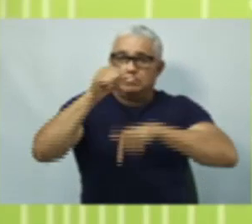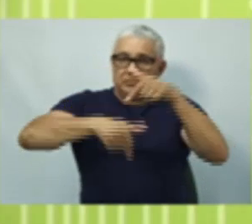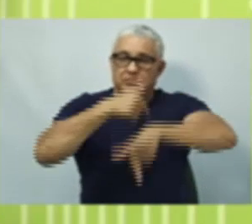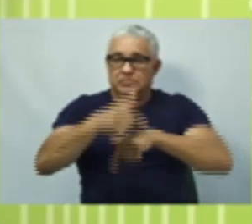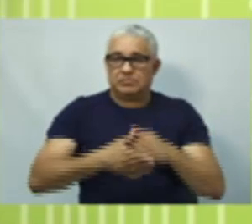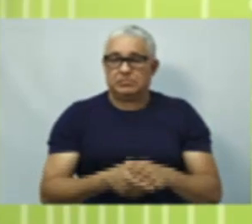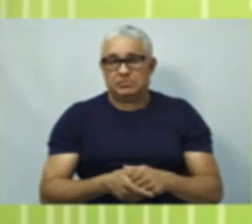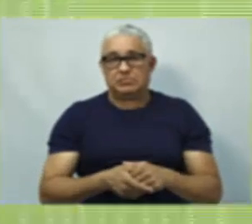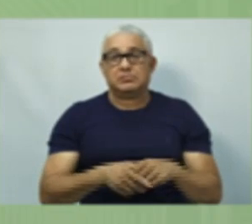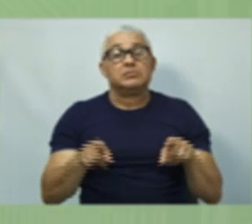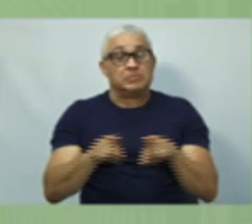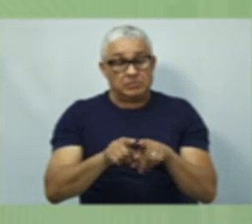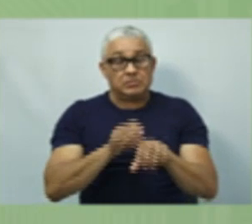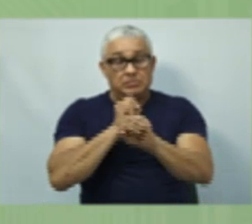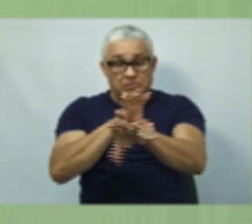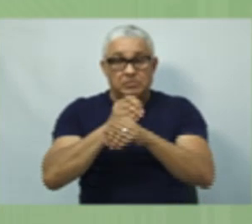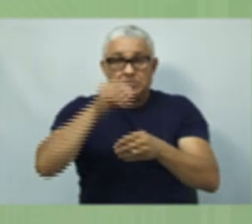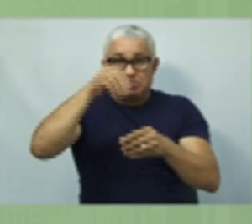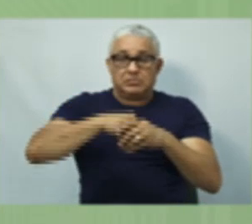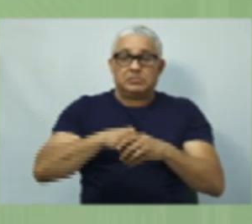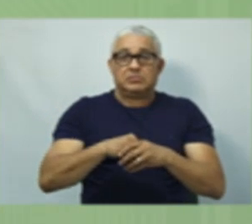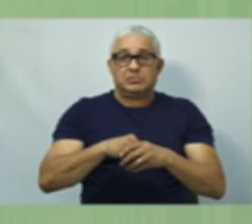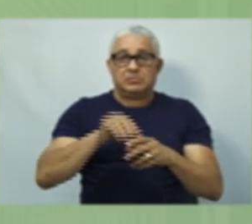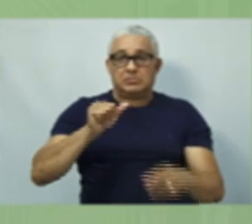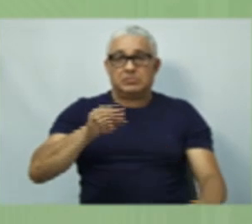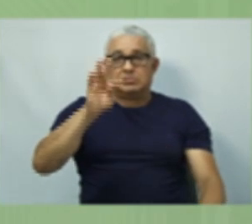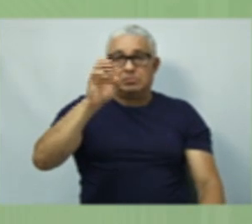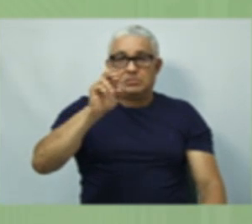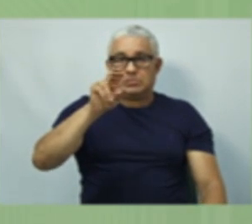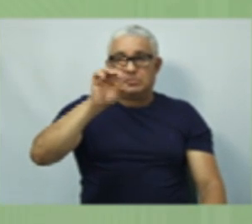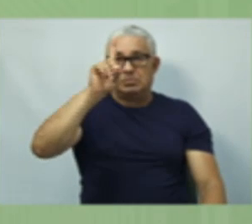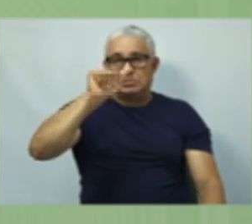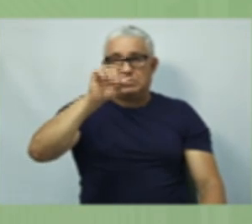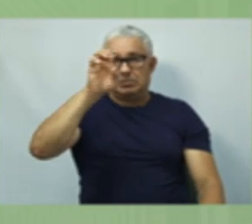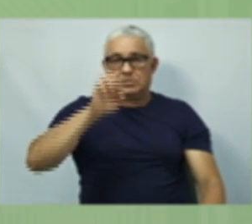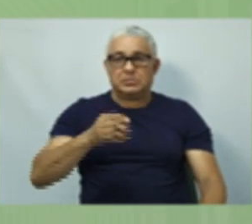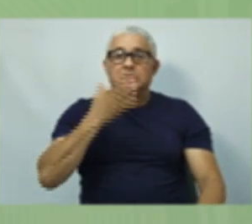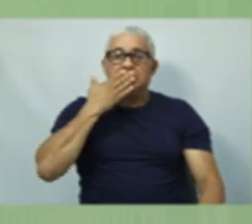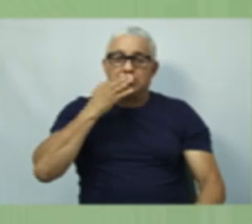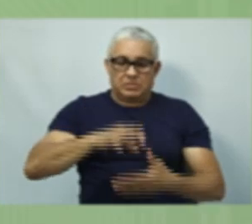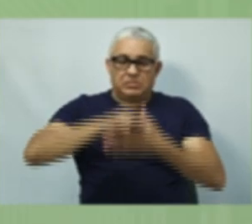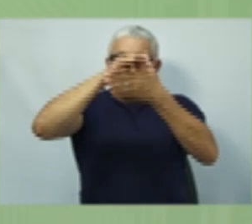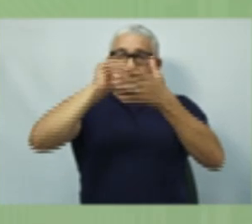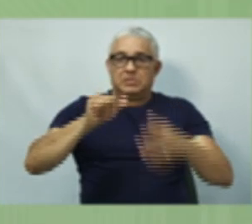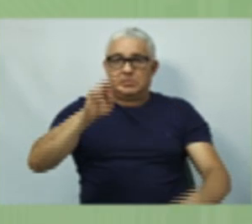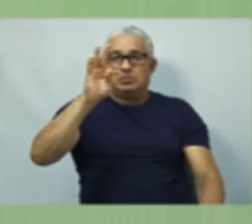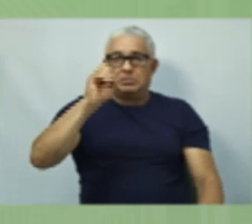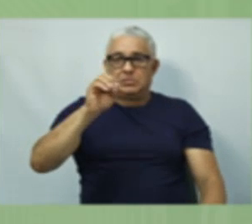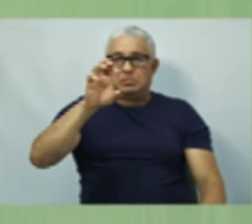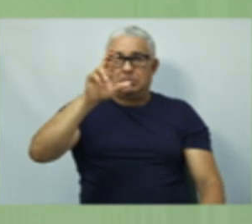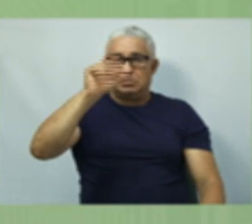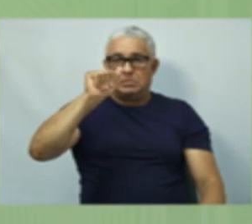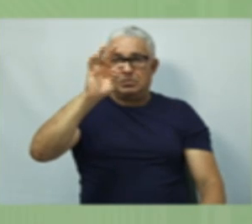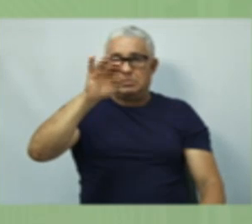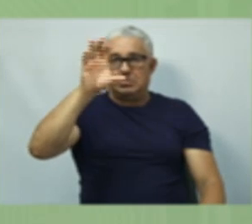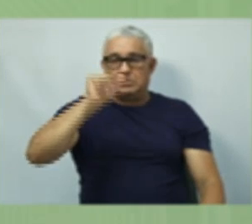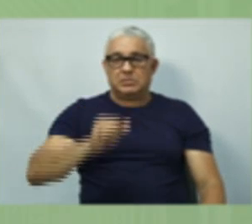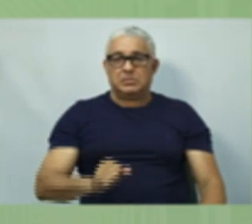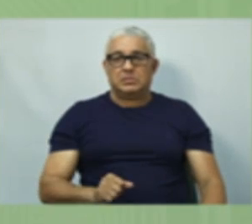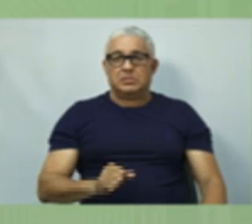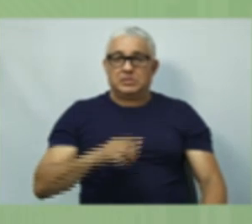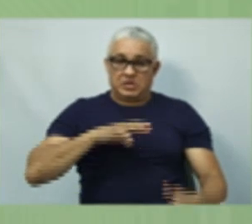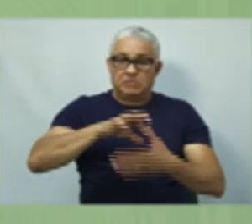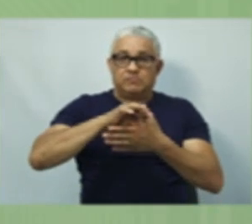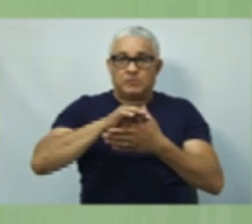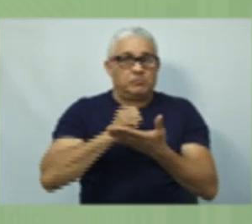trabalho. Falamos também, dentro das autoridades, os tipos de liderança. Liderança autocrática, que é aquele líder